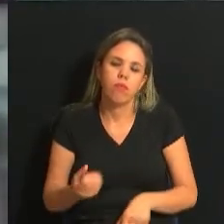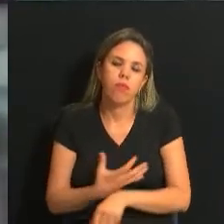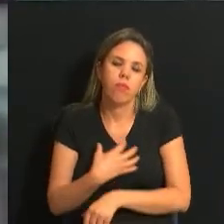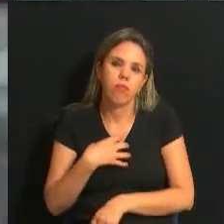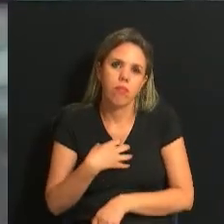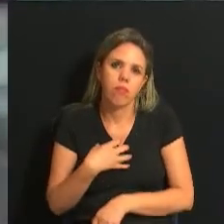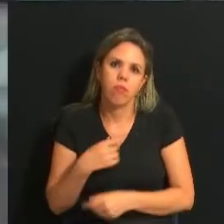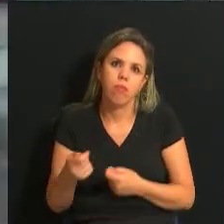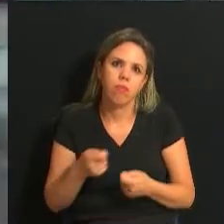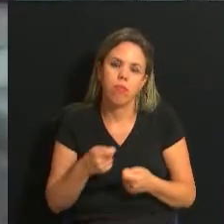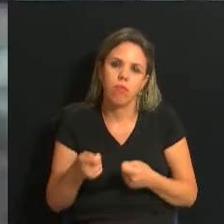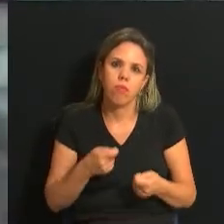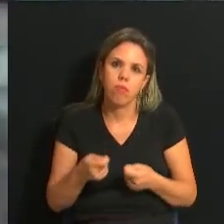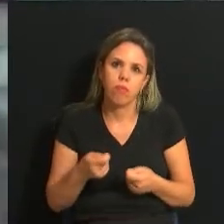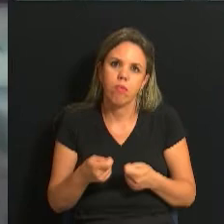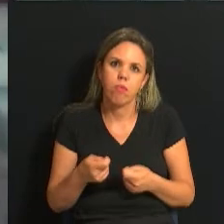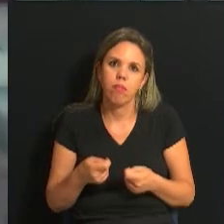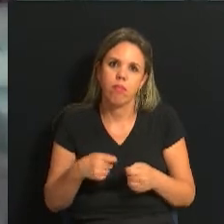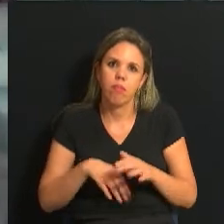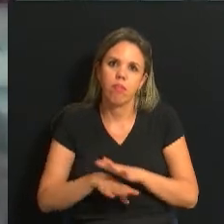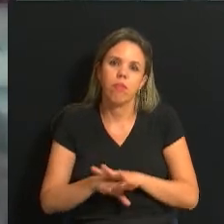invés de colocá-las dentro de uma caixinha.